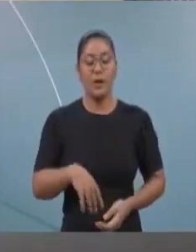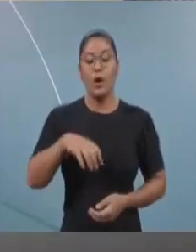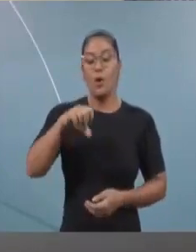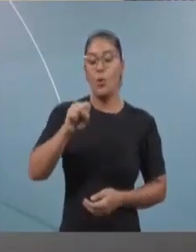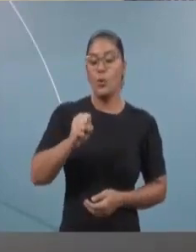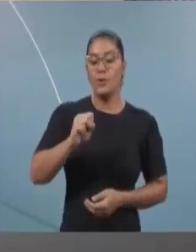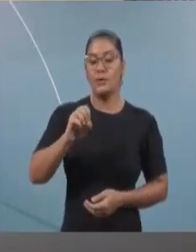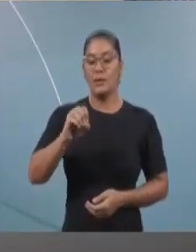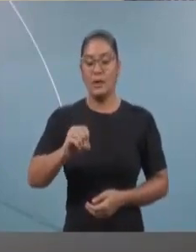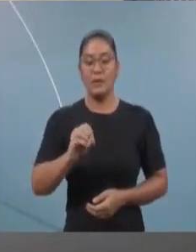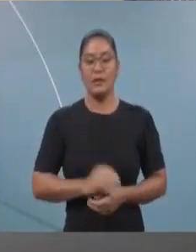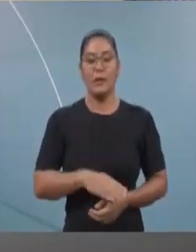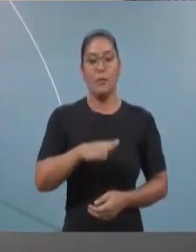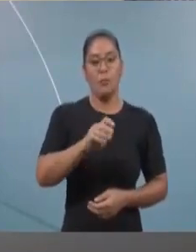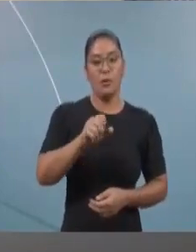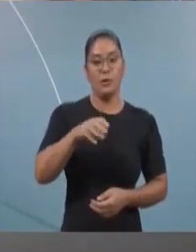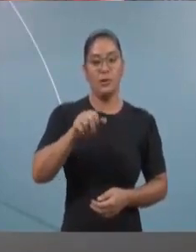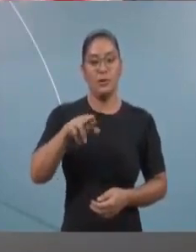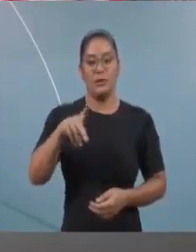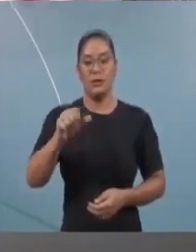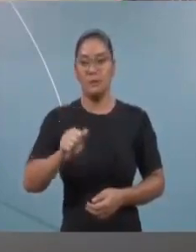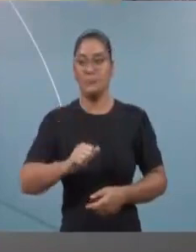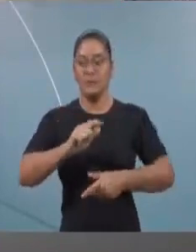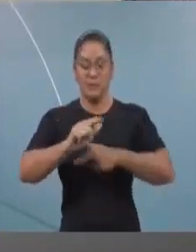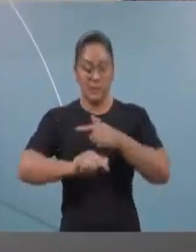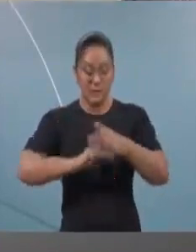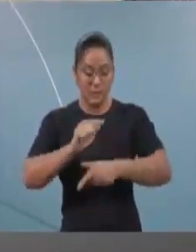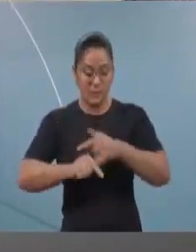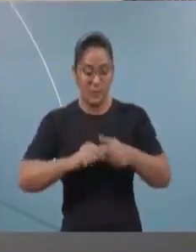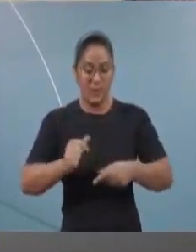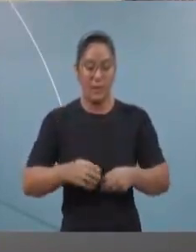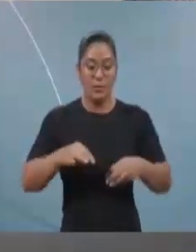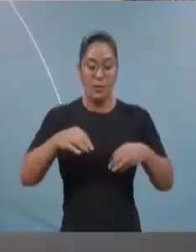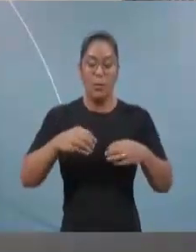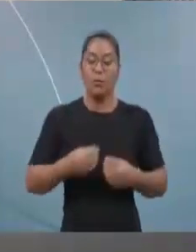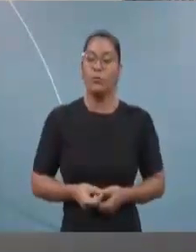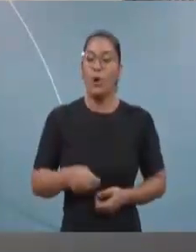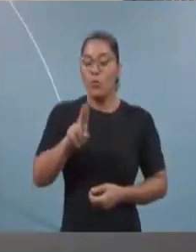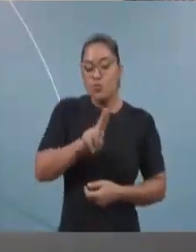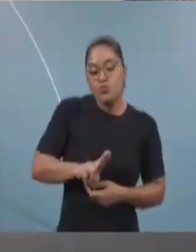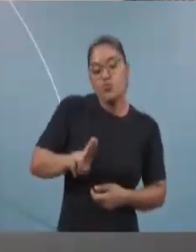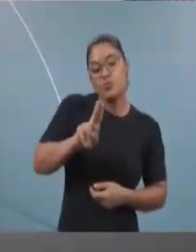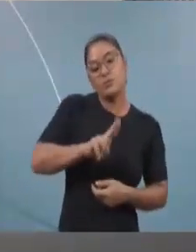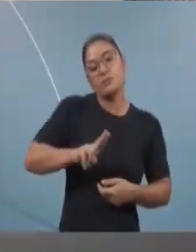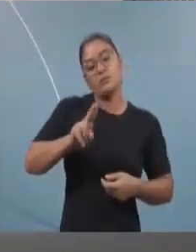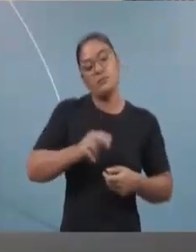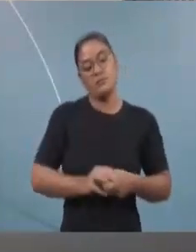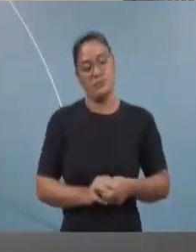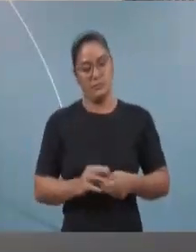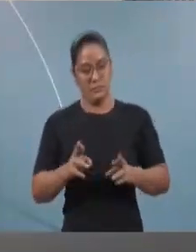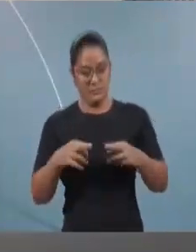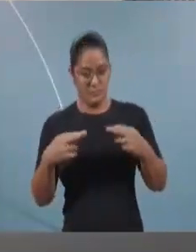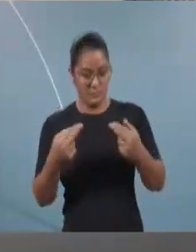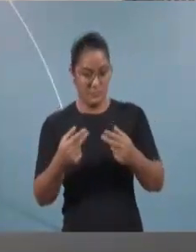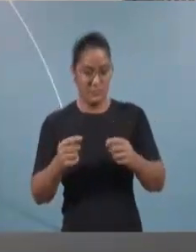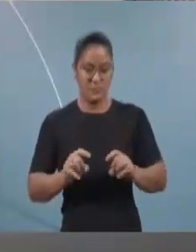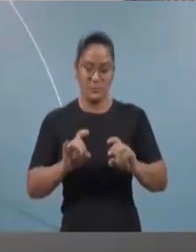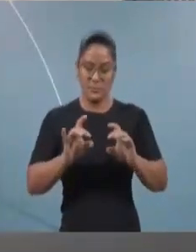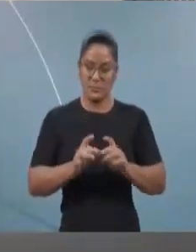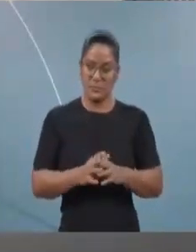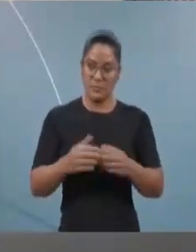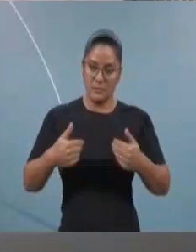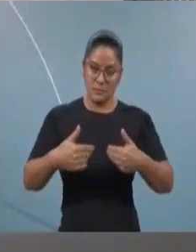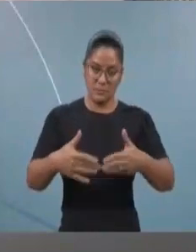bordadeiras trabalharam nas peças que serão utilizada na cerimônia de abertura